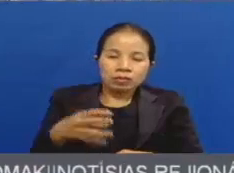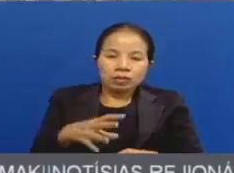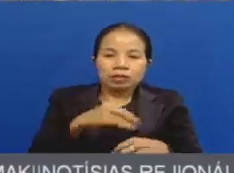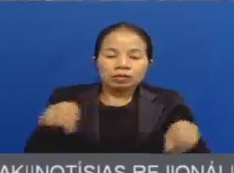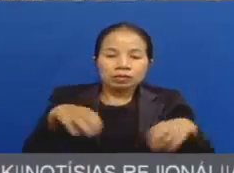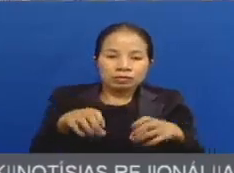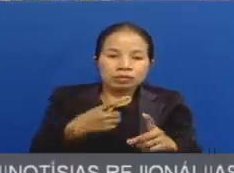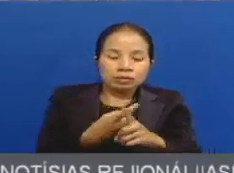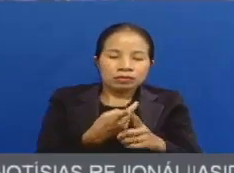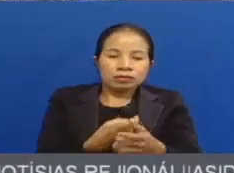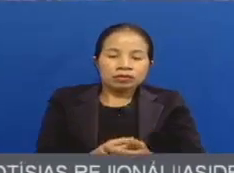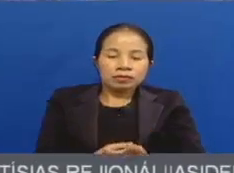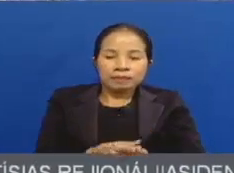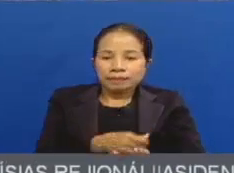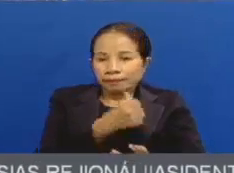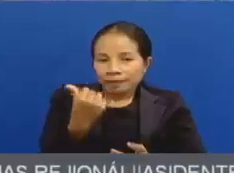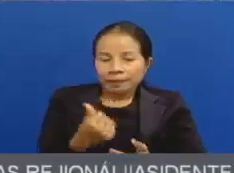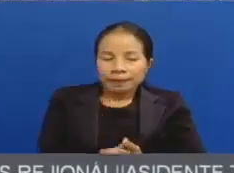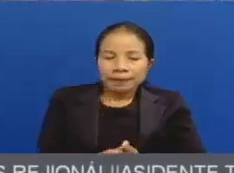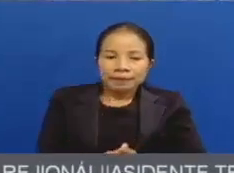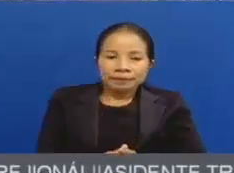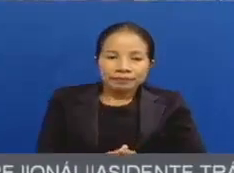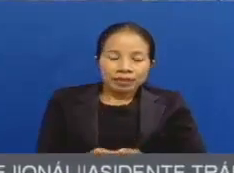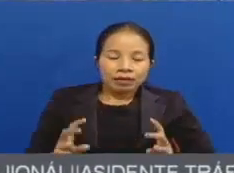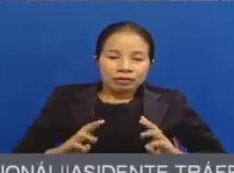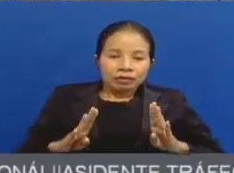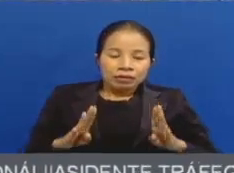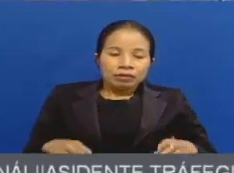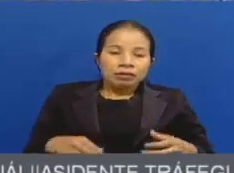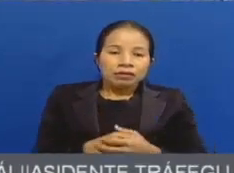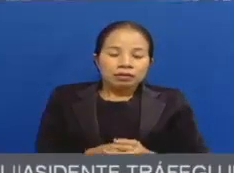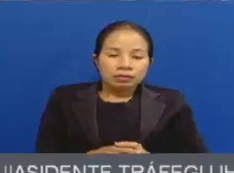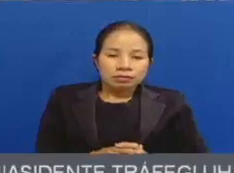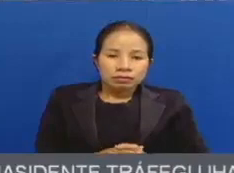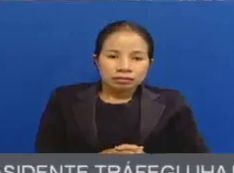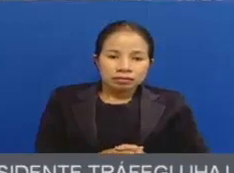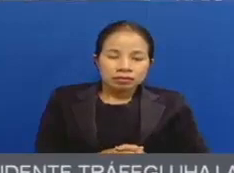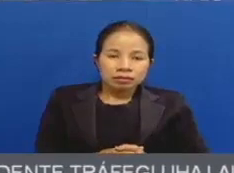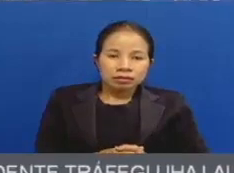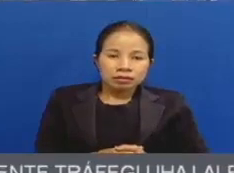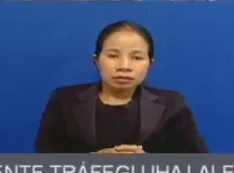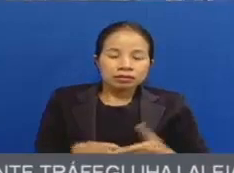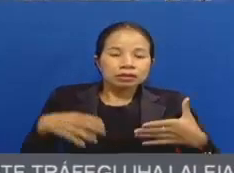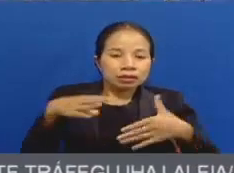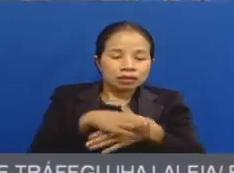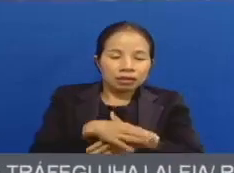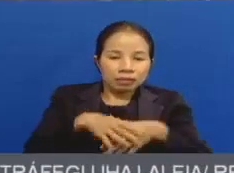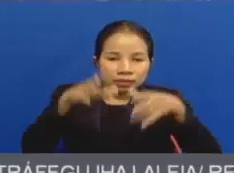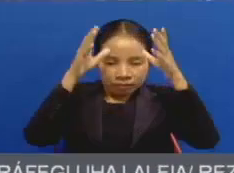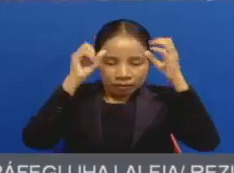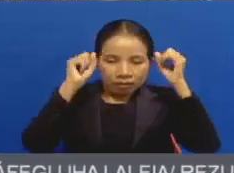profissão principal Siracelo. Saudosa cabem o antigo presidente república Timor-Leste, no